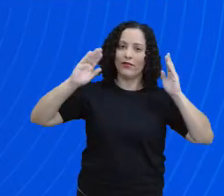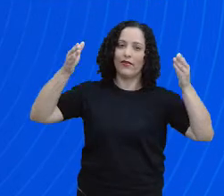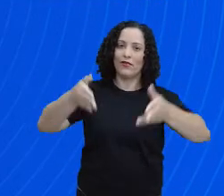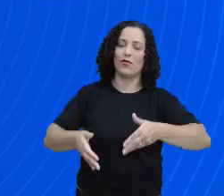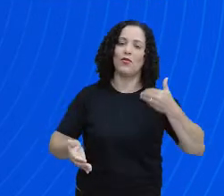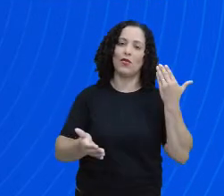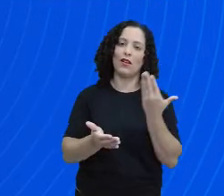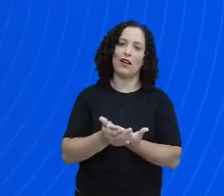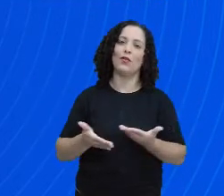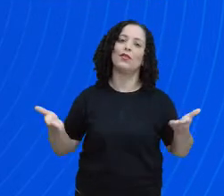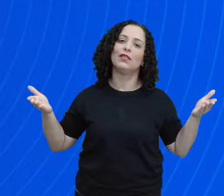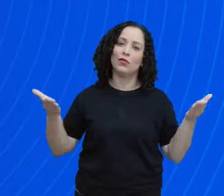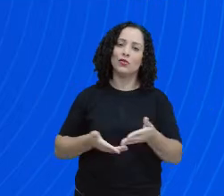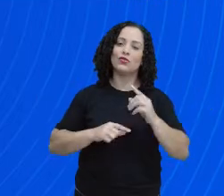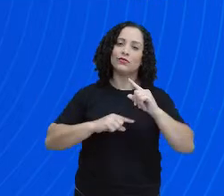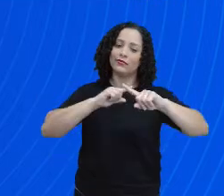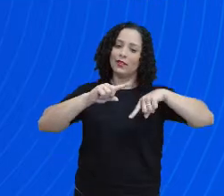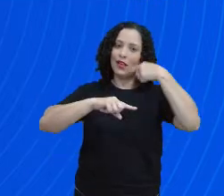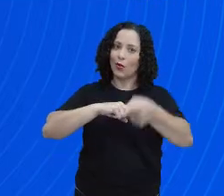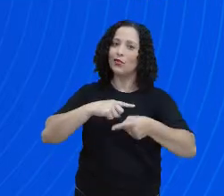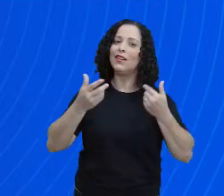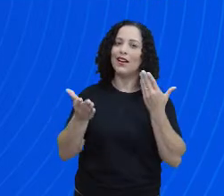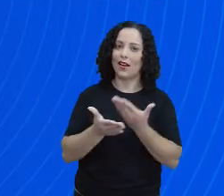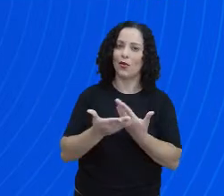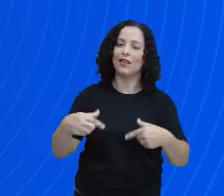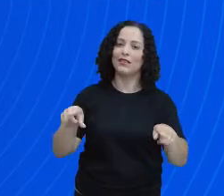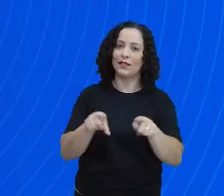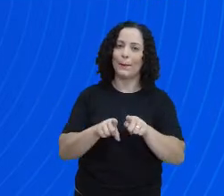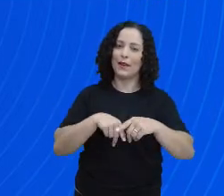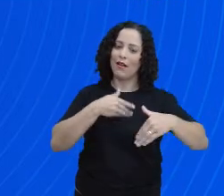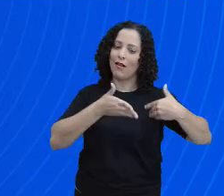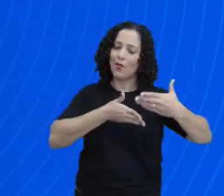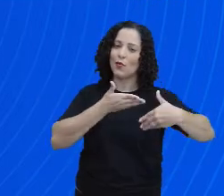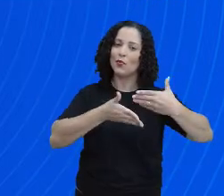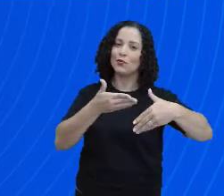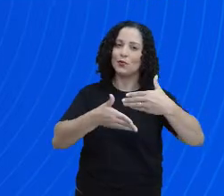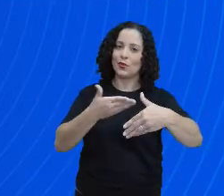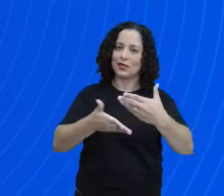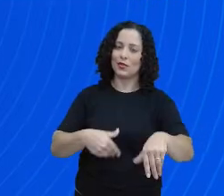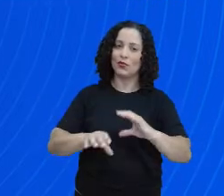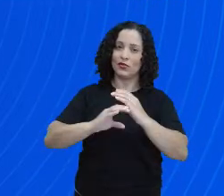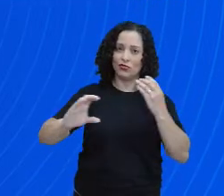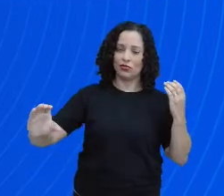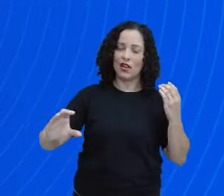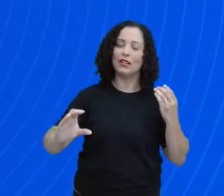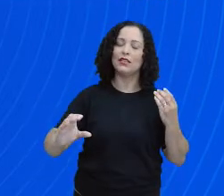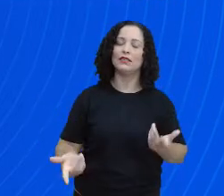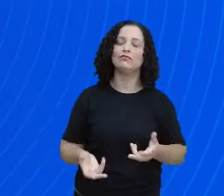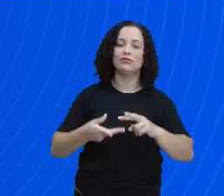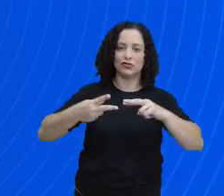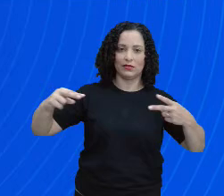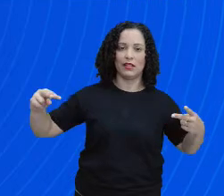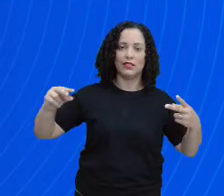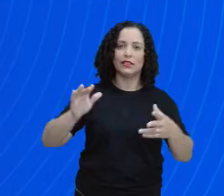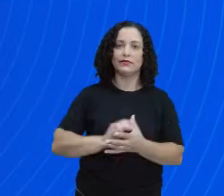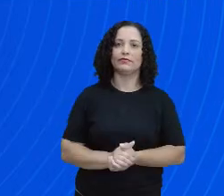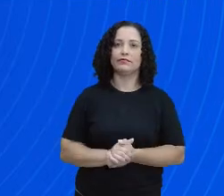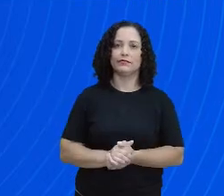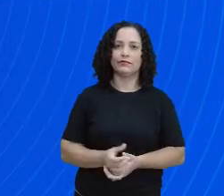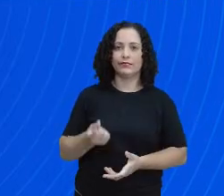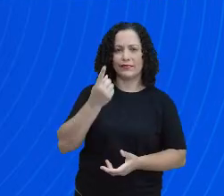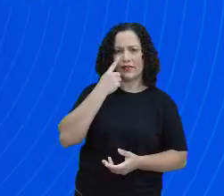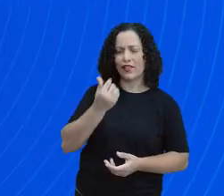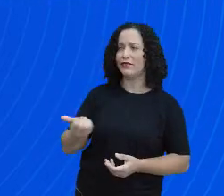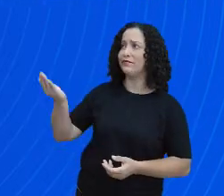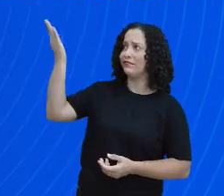e nossa próxima aula, né, que será a continuação aí de engenharia genética, tá certo? Então vamos lá. Vamos